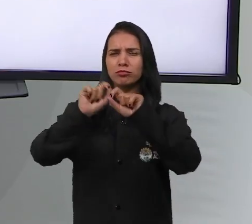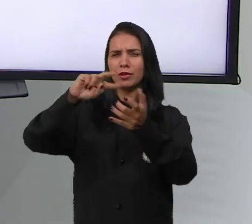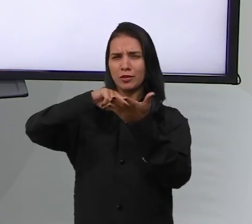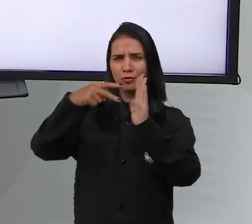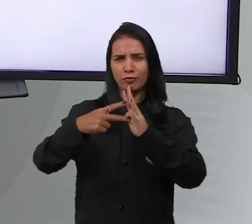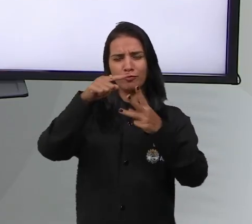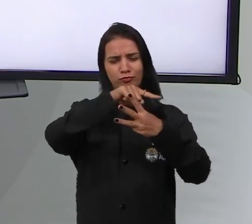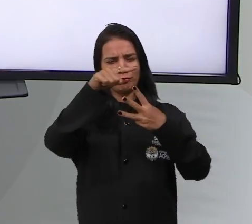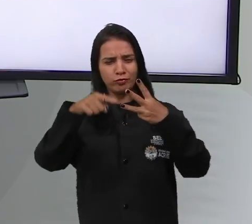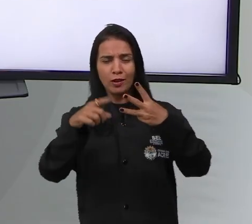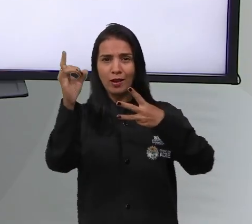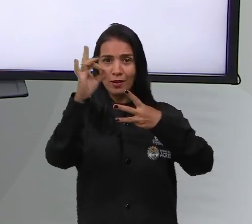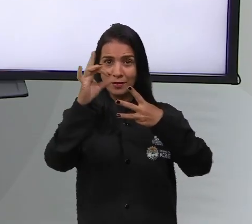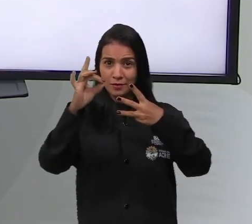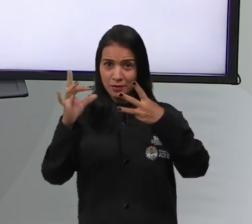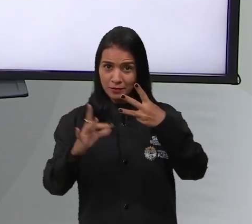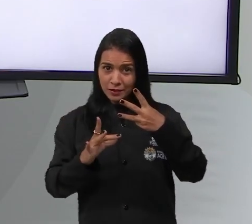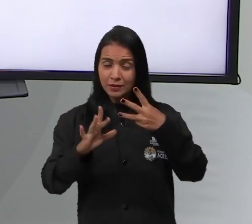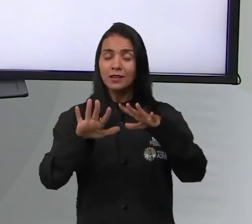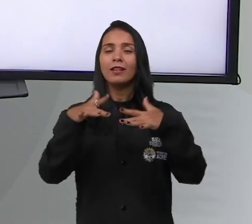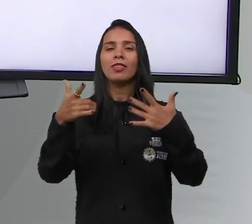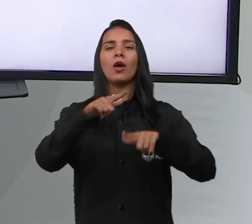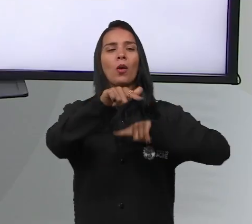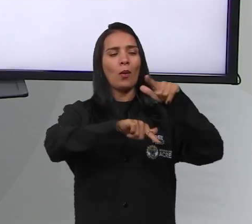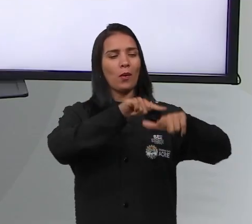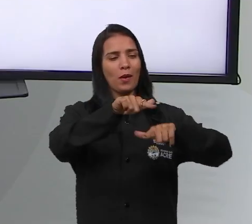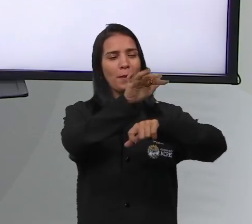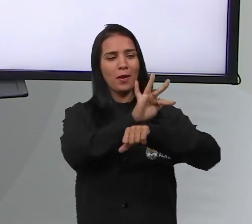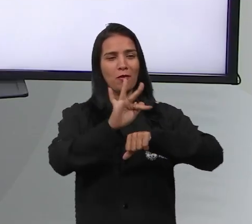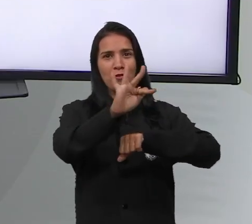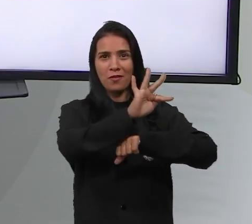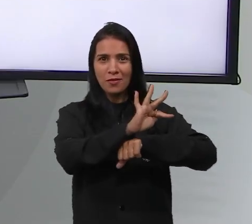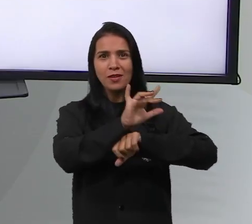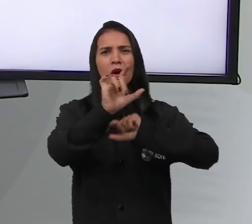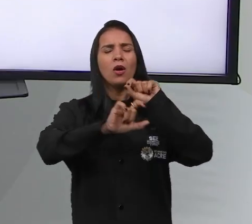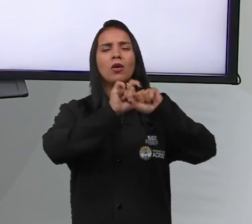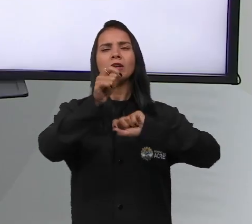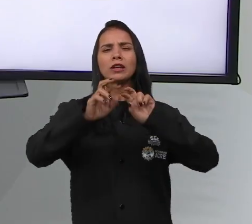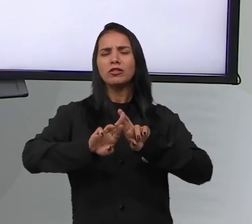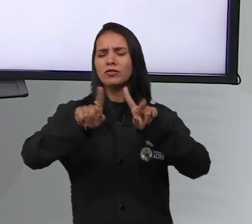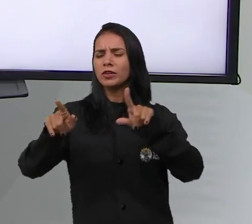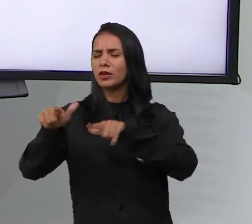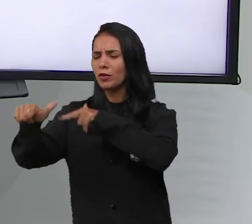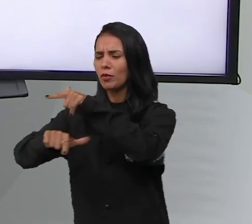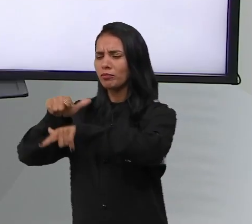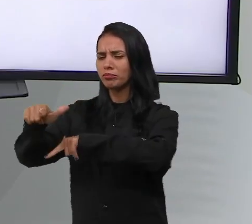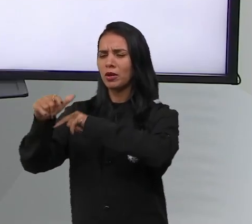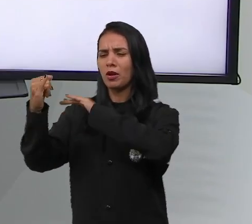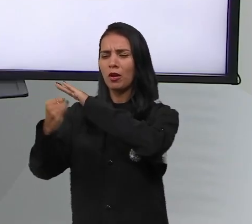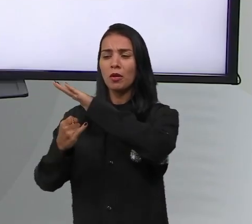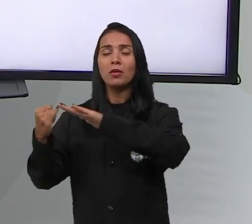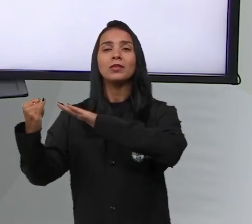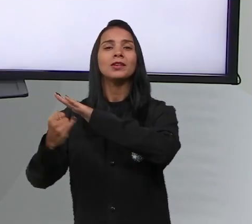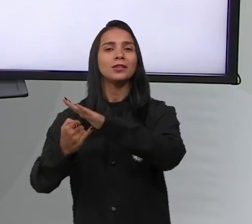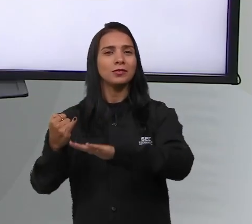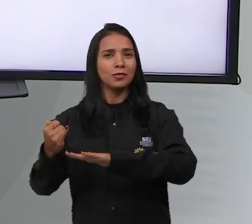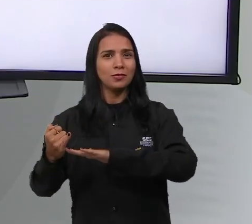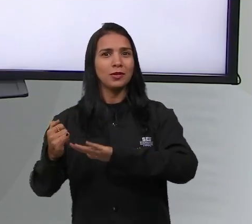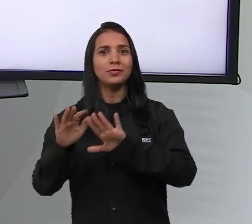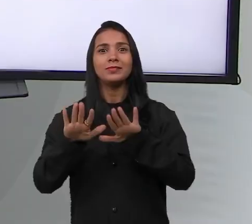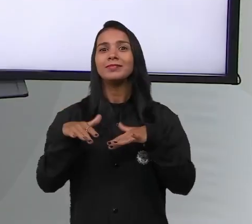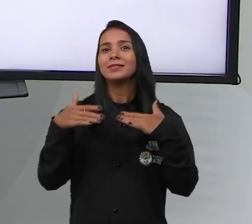um deles? Você sabe o que é o trabalho formal? O que é que diferencia o trabalho formal